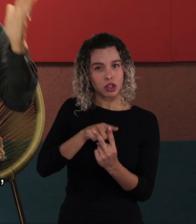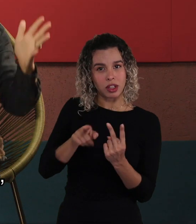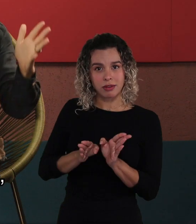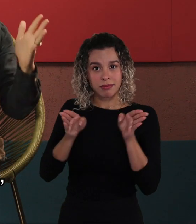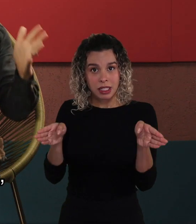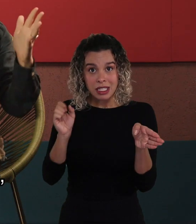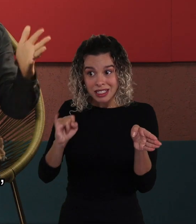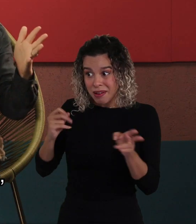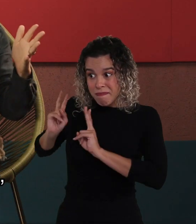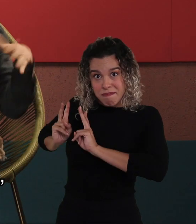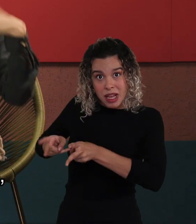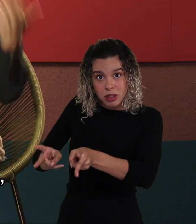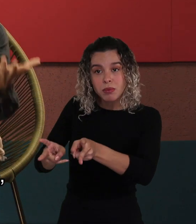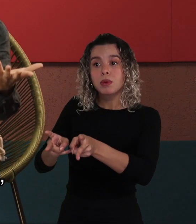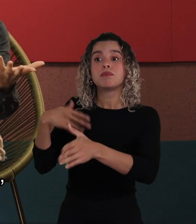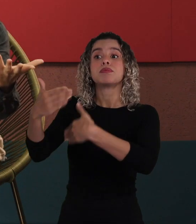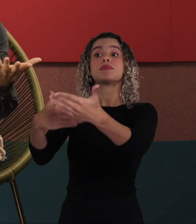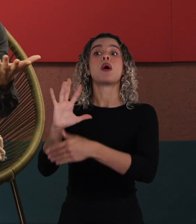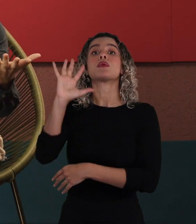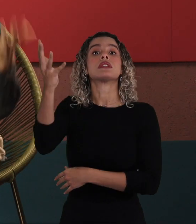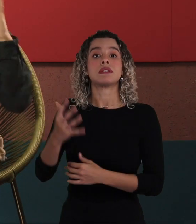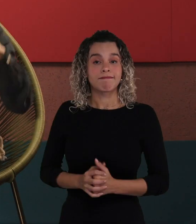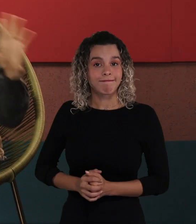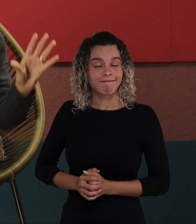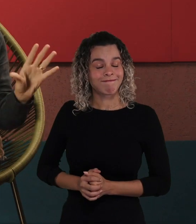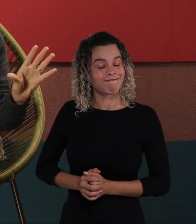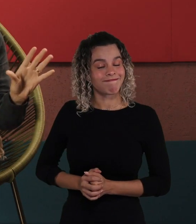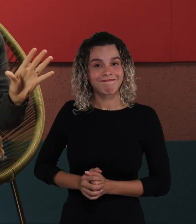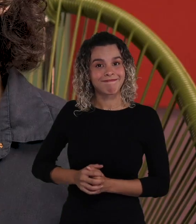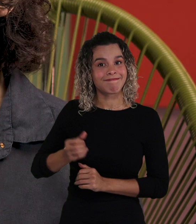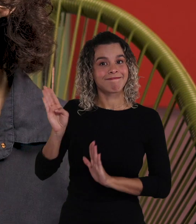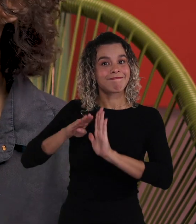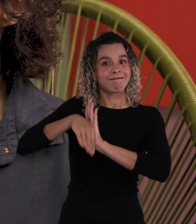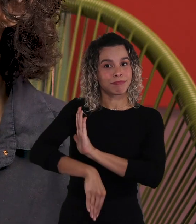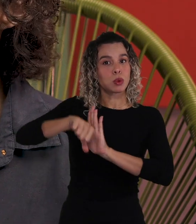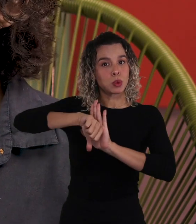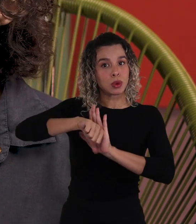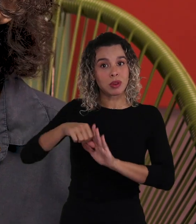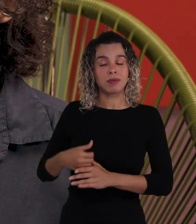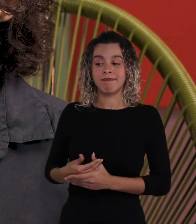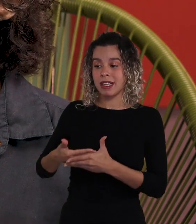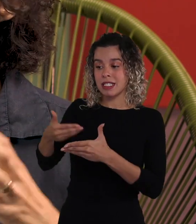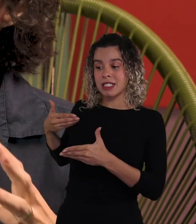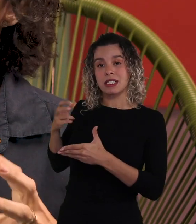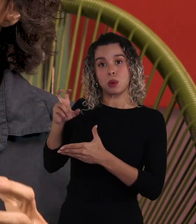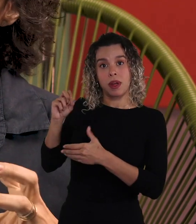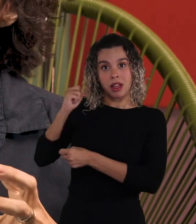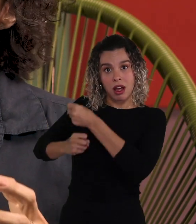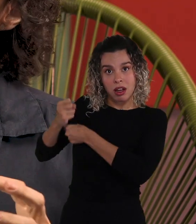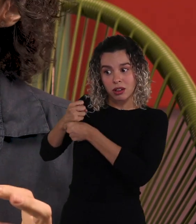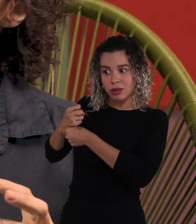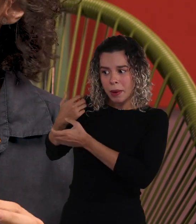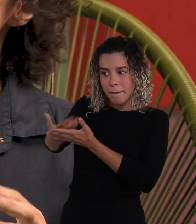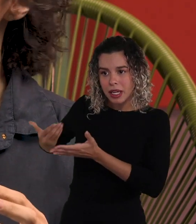Se continuarmos no mesmo rumo, para onde iremos? E o prognóstico não é bom. Os últimos 50 anos mostraram que a